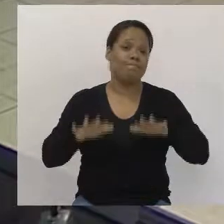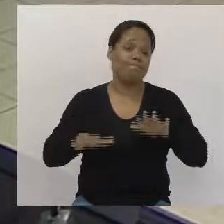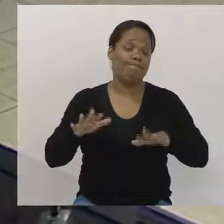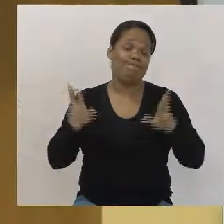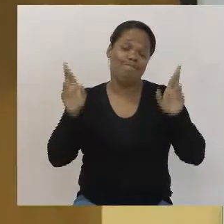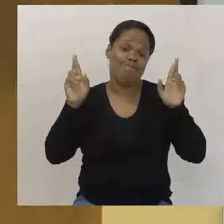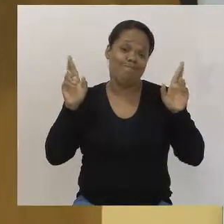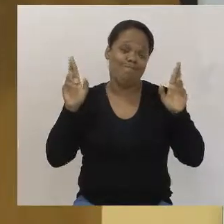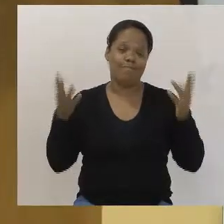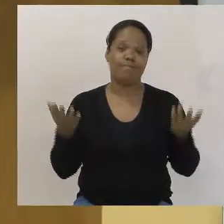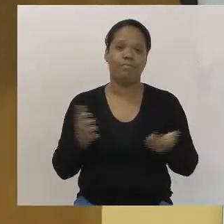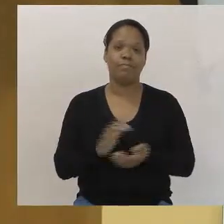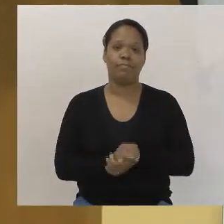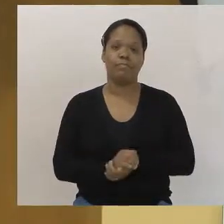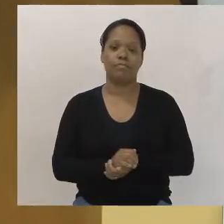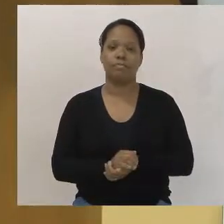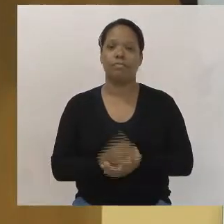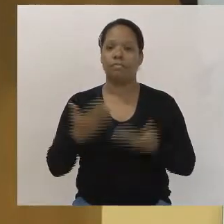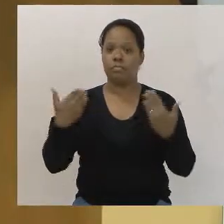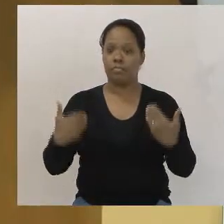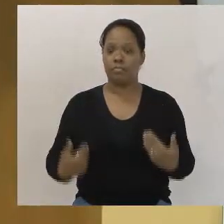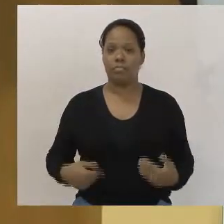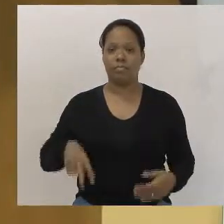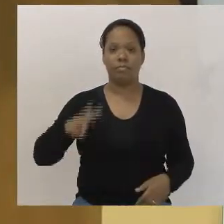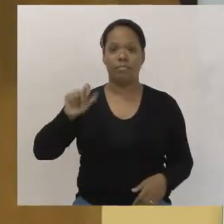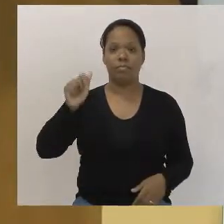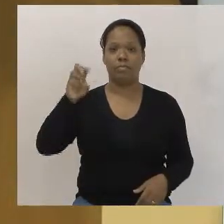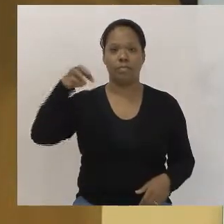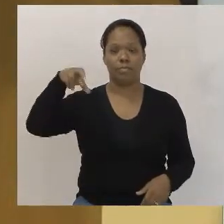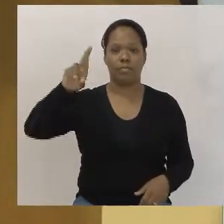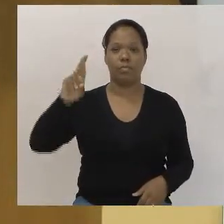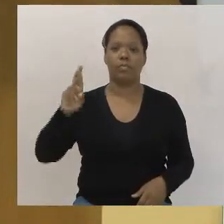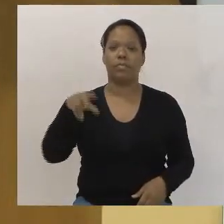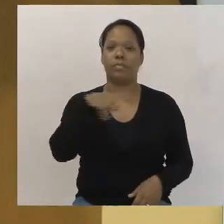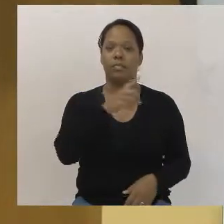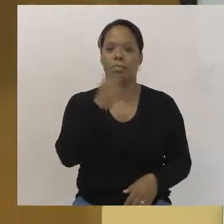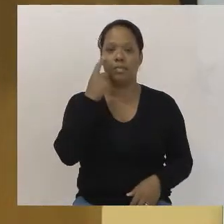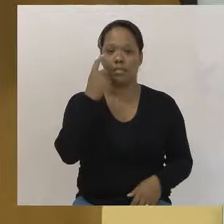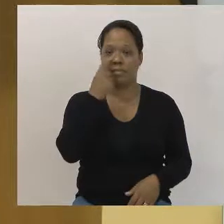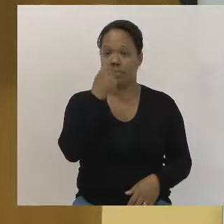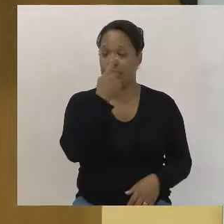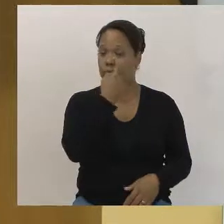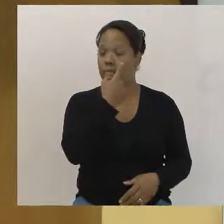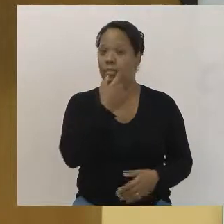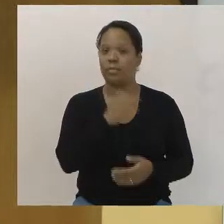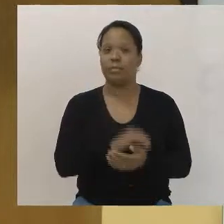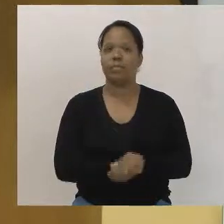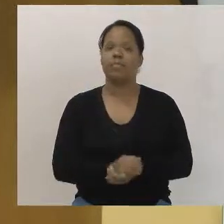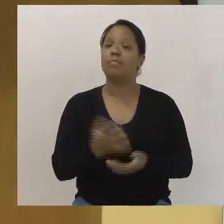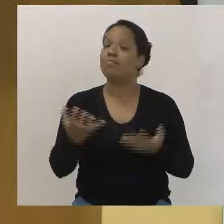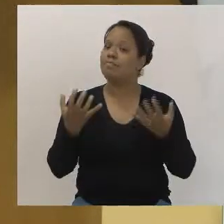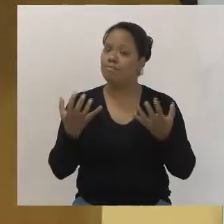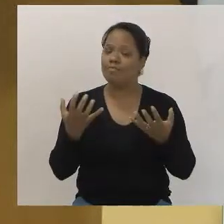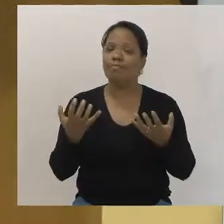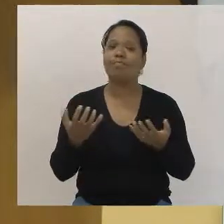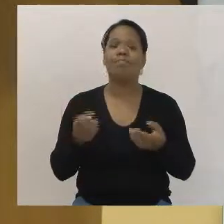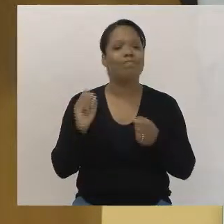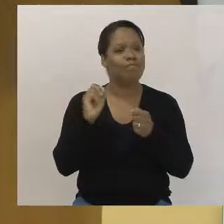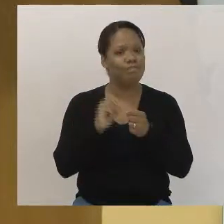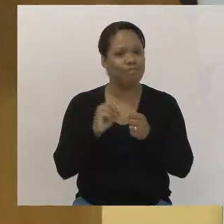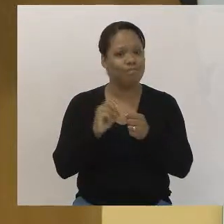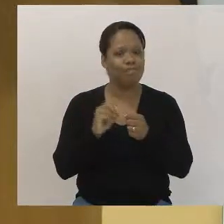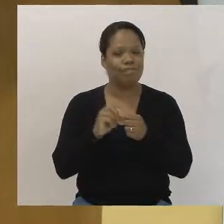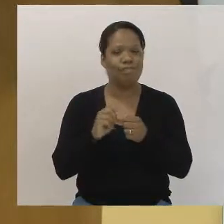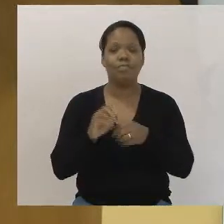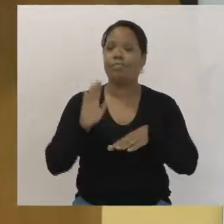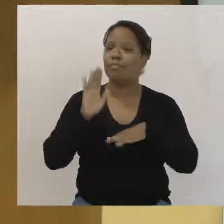agora eu vereador valmir do parque meia lua gostaria que fosse feito porque pra beneficiar